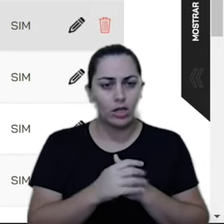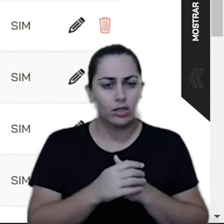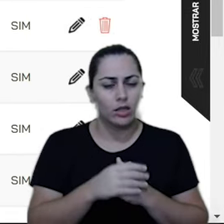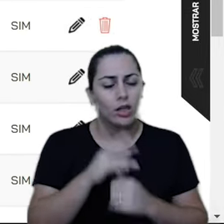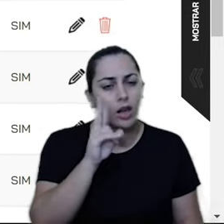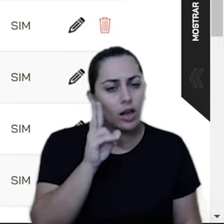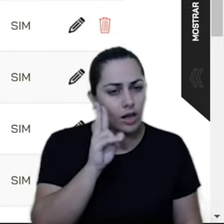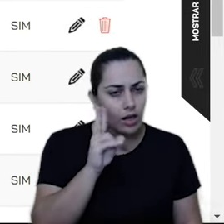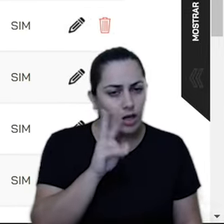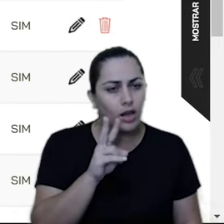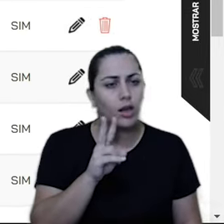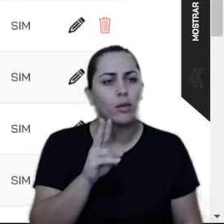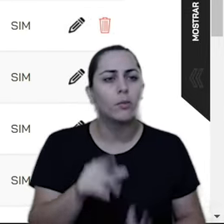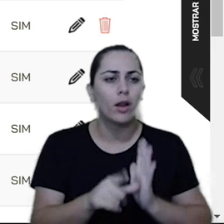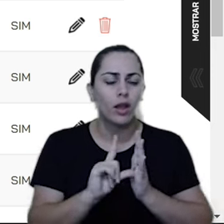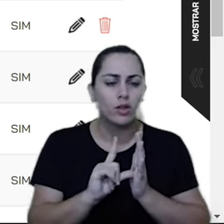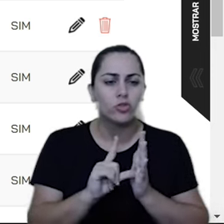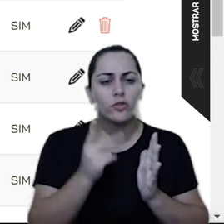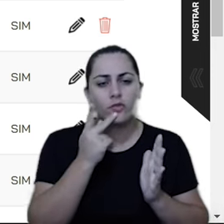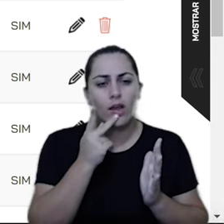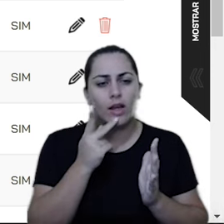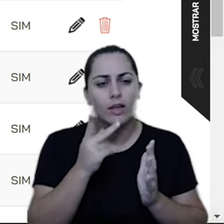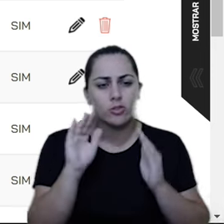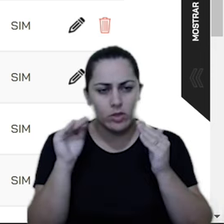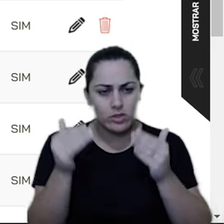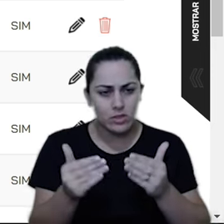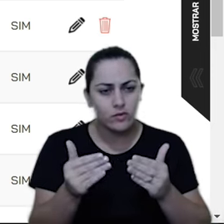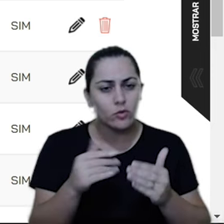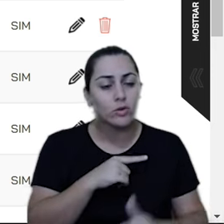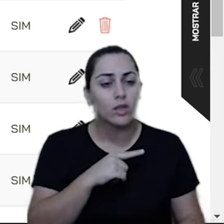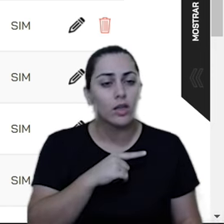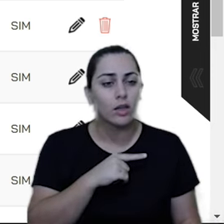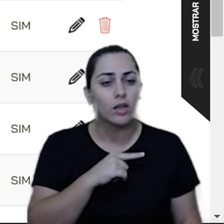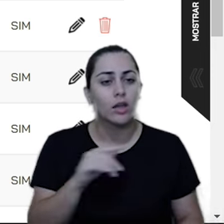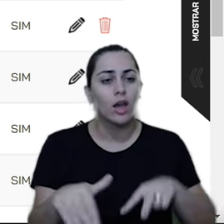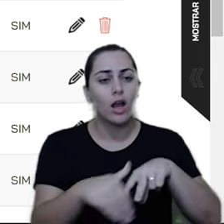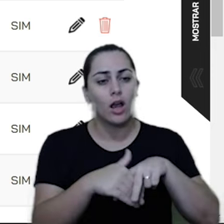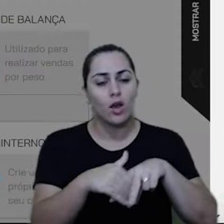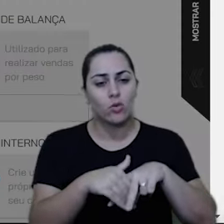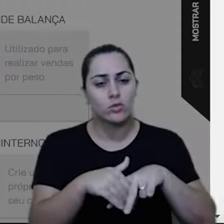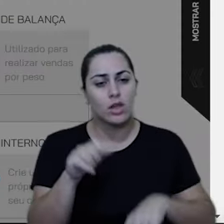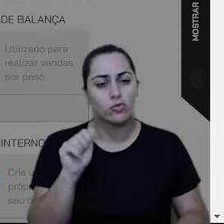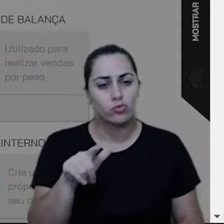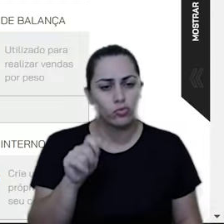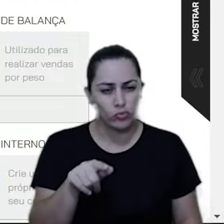que a gente estava correndo atrás né do item específico a gente tem a calça jeans azul que é a que a gente